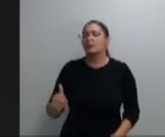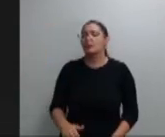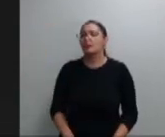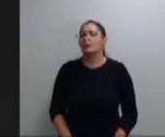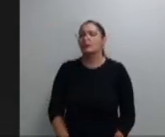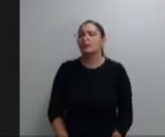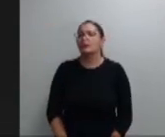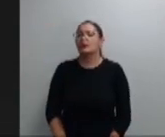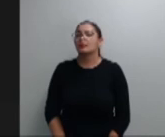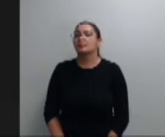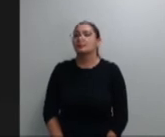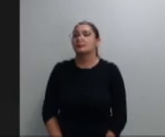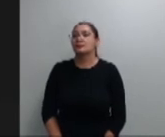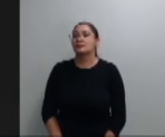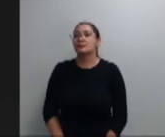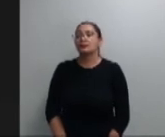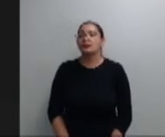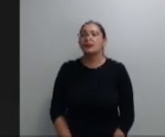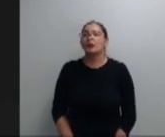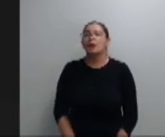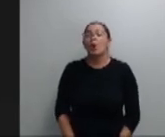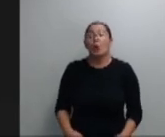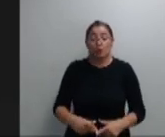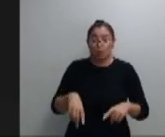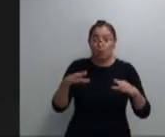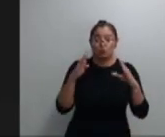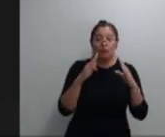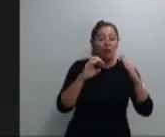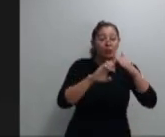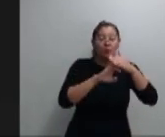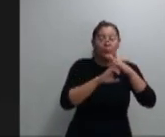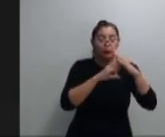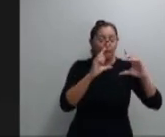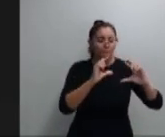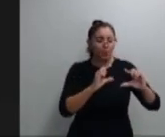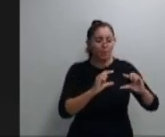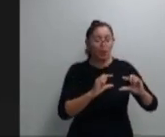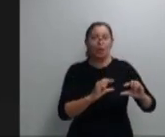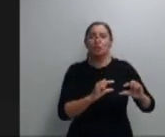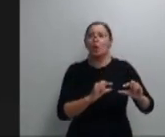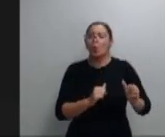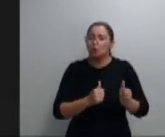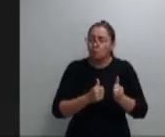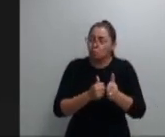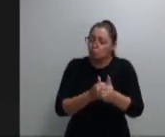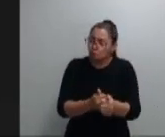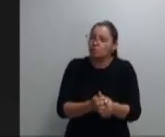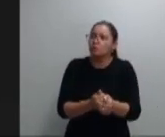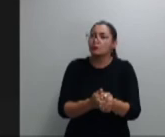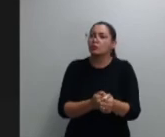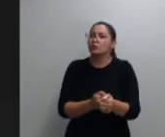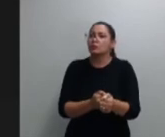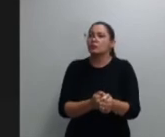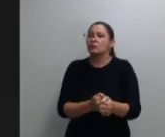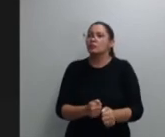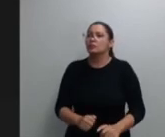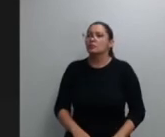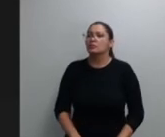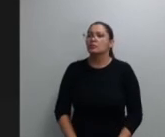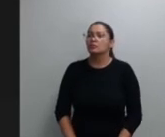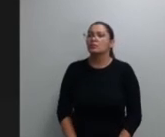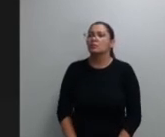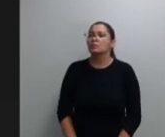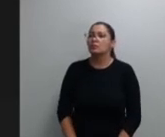o negócio é ser pequeno ele é seguidor de Jefferson Small is Beautiful quer dizer